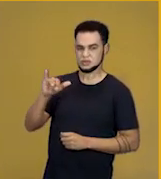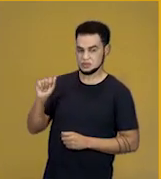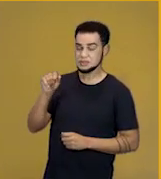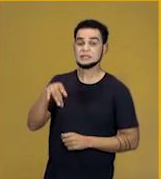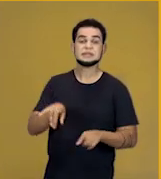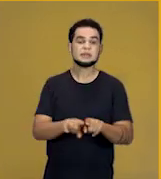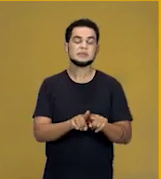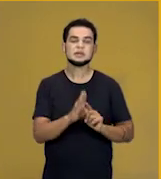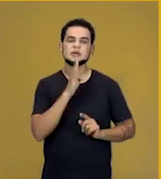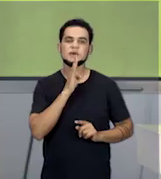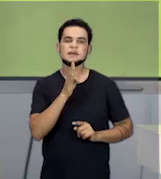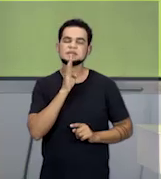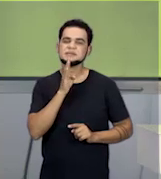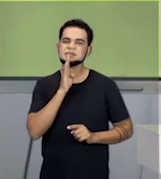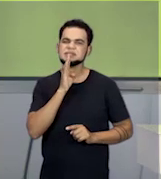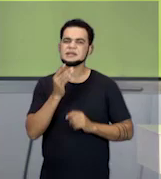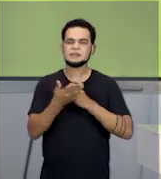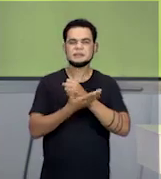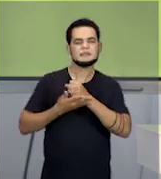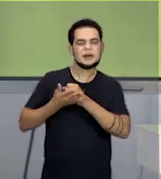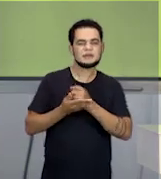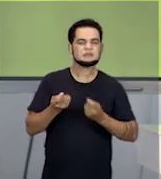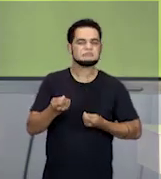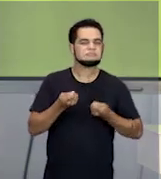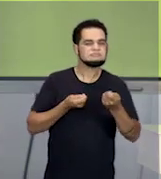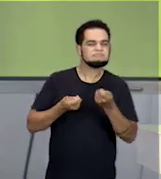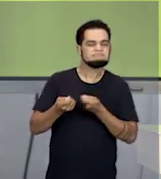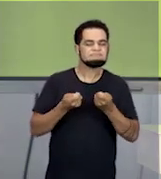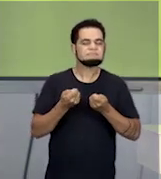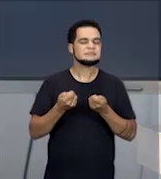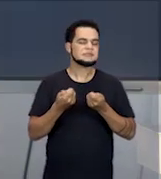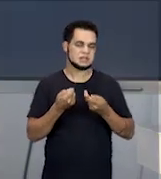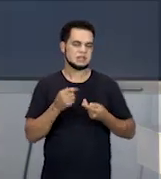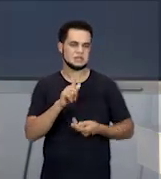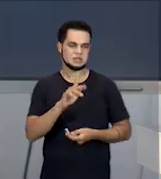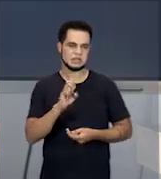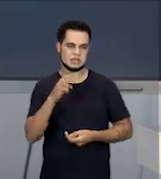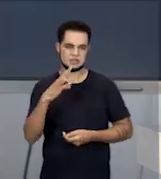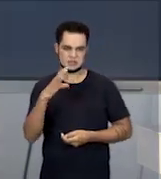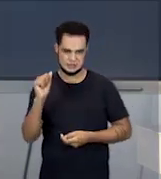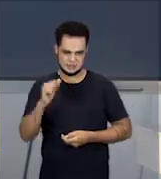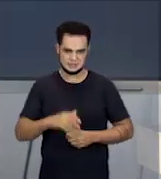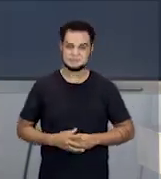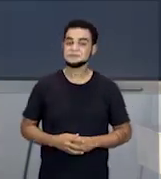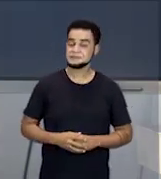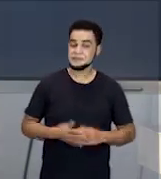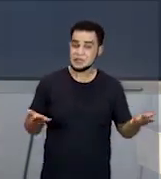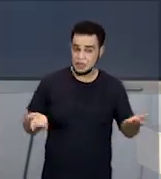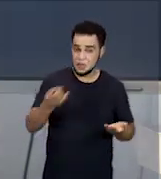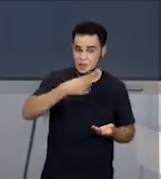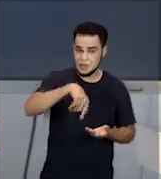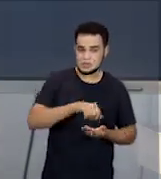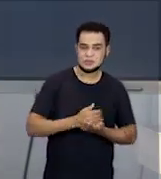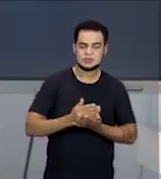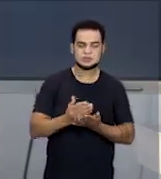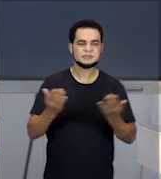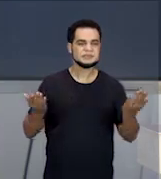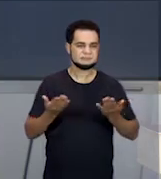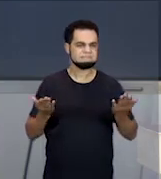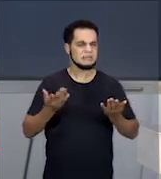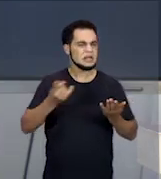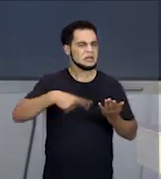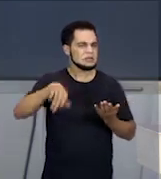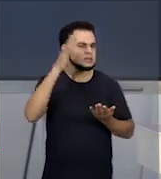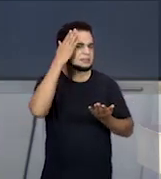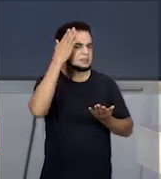princípios básicos da manipulação genética. Bom, para a gente iniciar então, nós sabemos que a